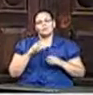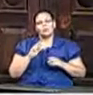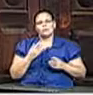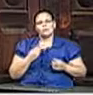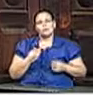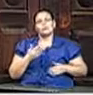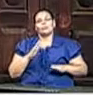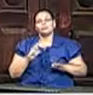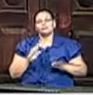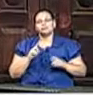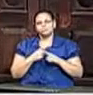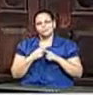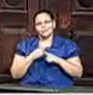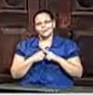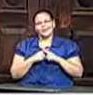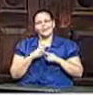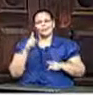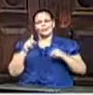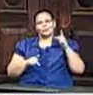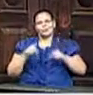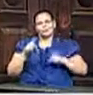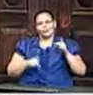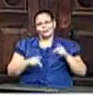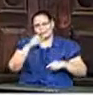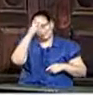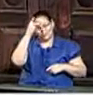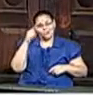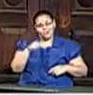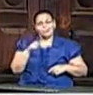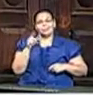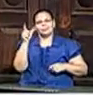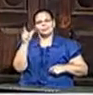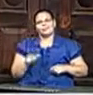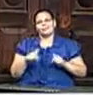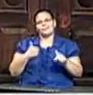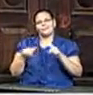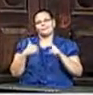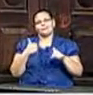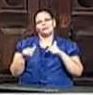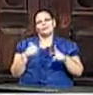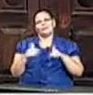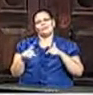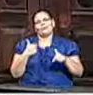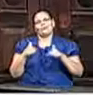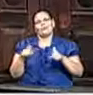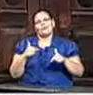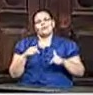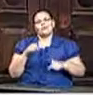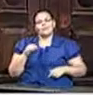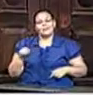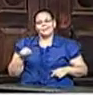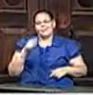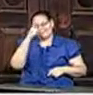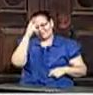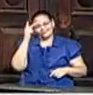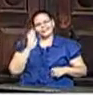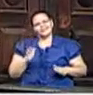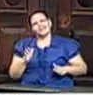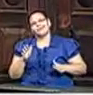quê? Porque o povo brasileiro, especialmente os trabalhadores, o povo está